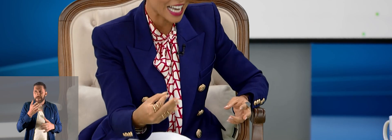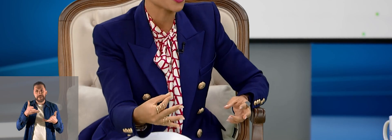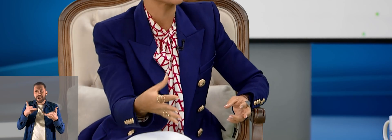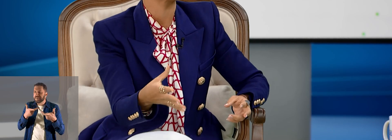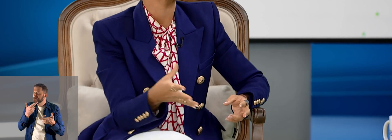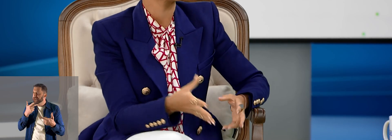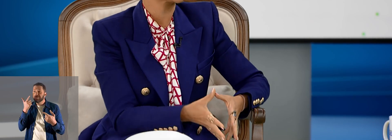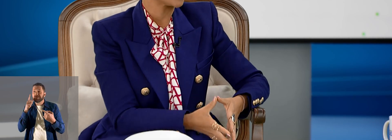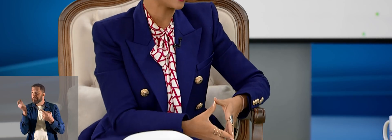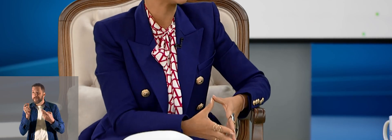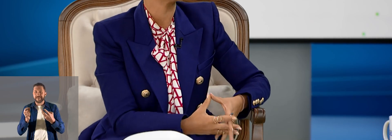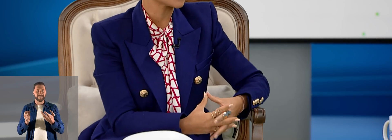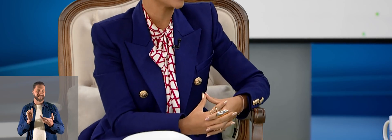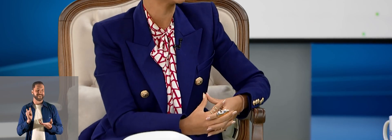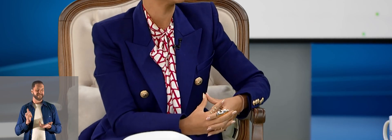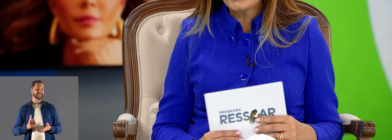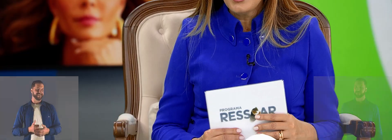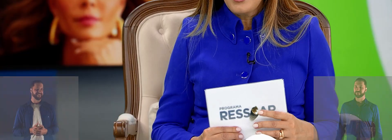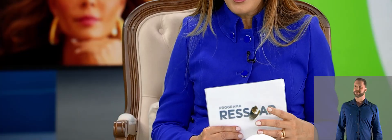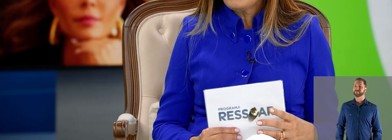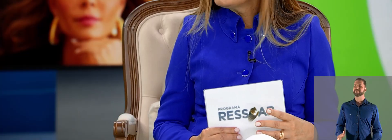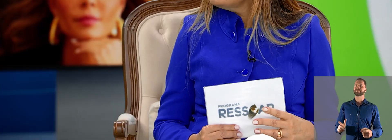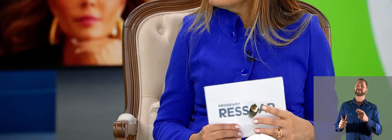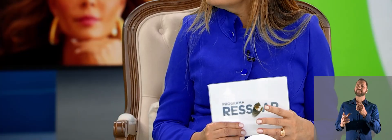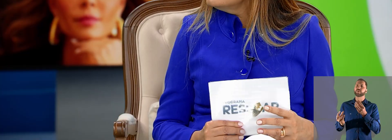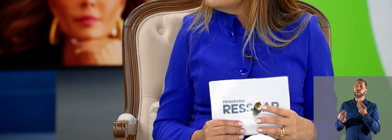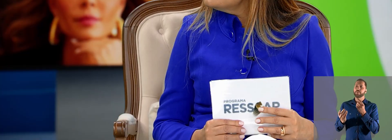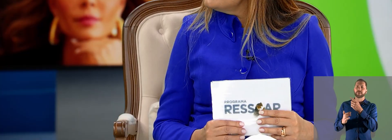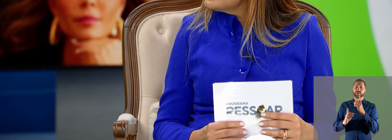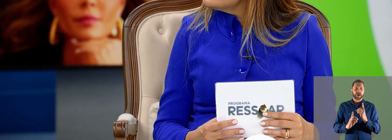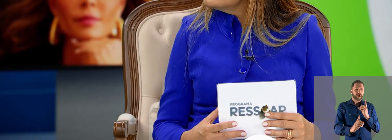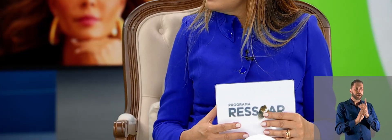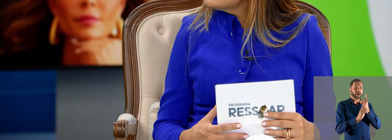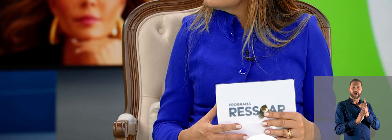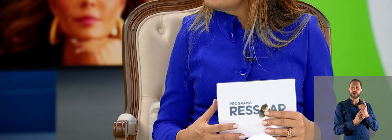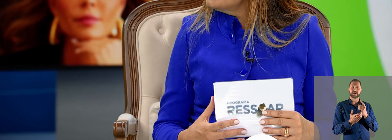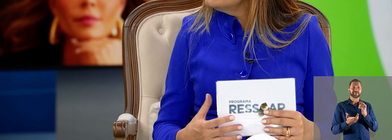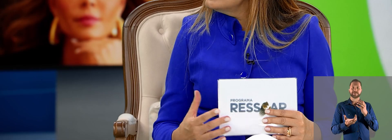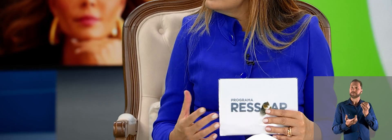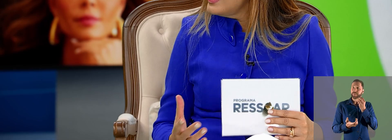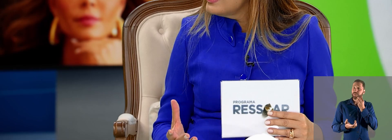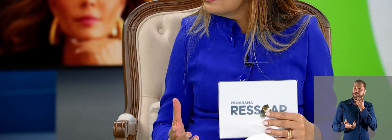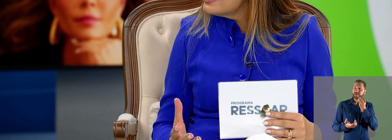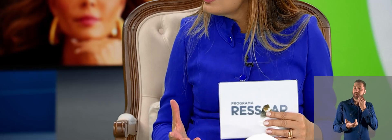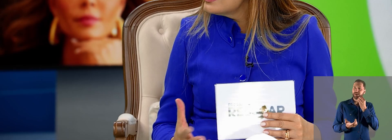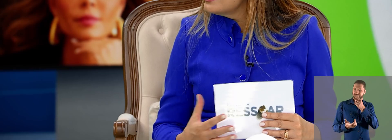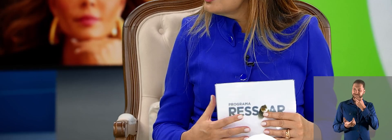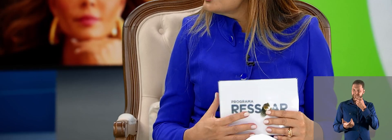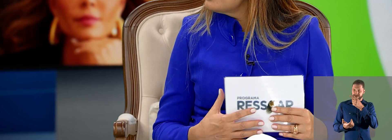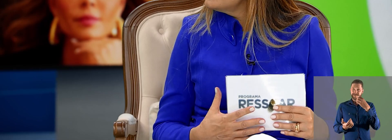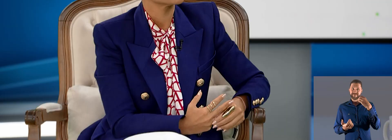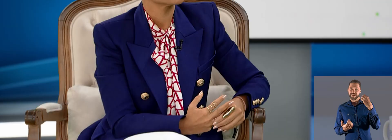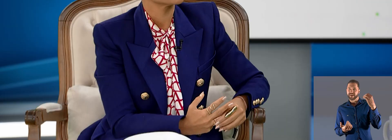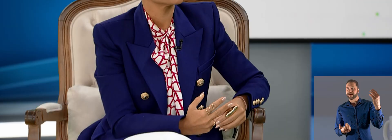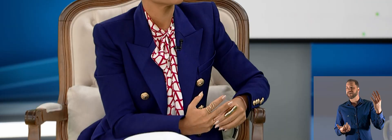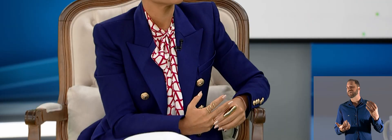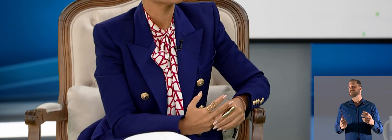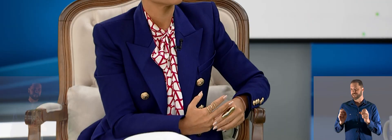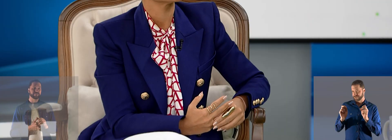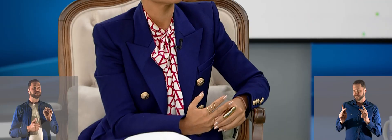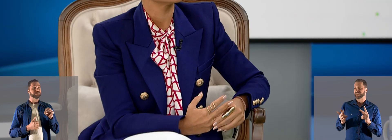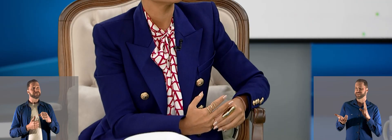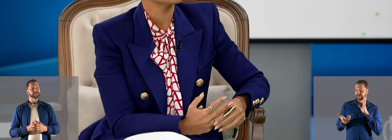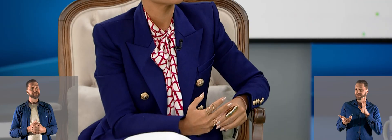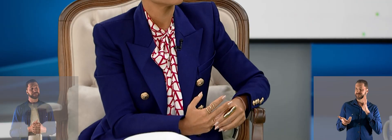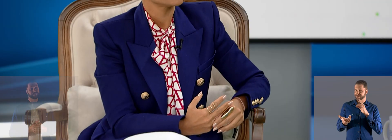fantástico esse resultado sabe agora como é que você identifica assim essas oportunidades eu sei a gente já falou que você